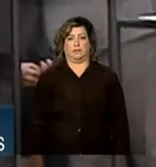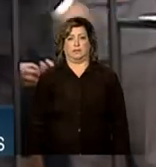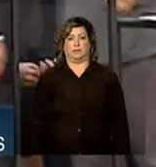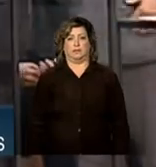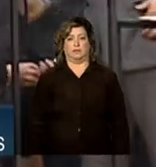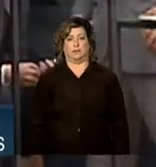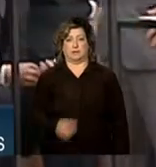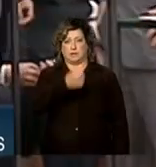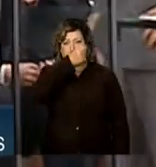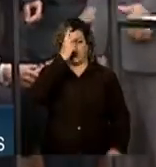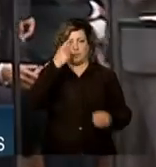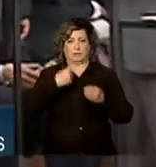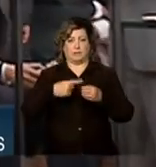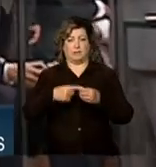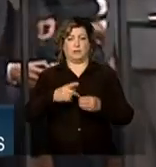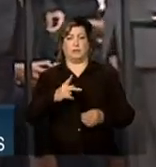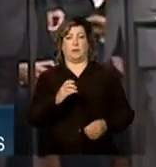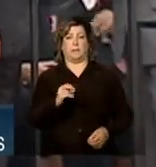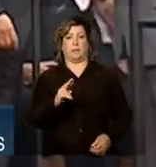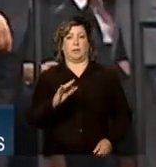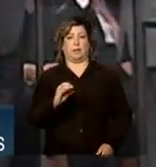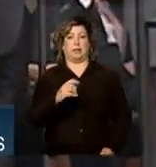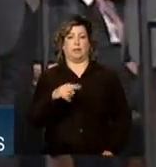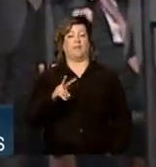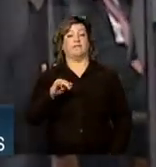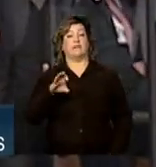Município de Portão, vice-prefeito Araí Cavalli.